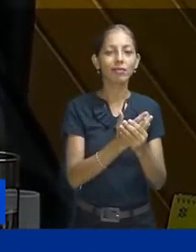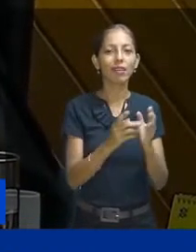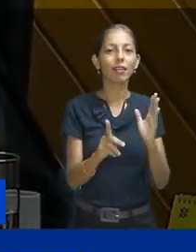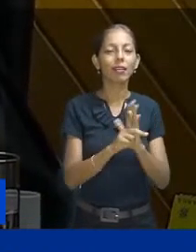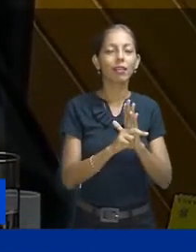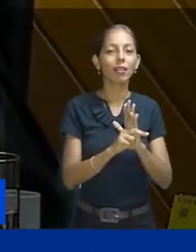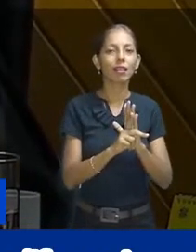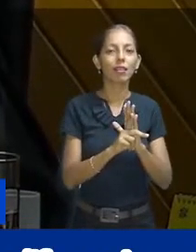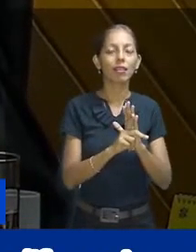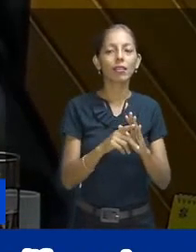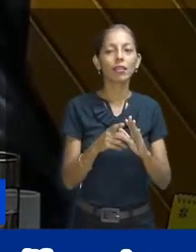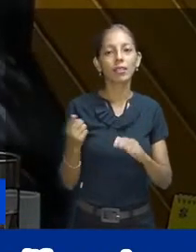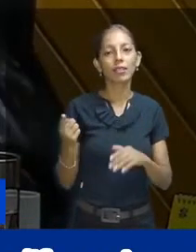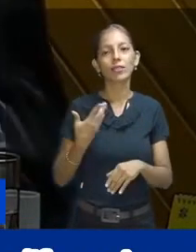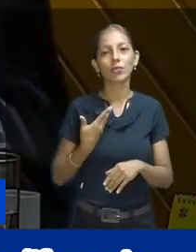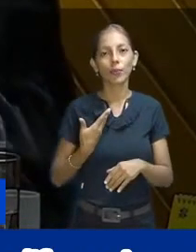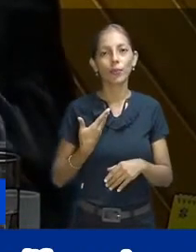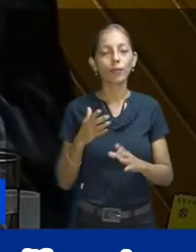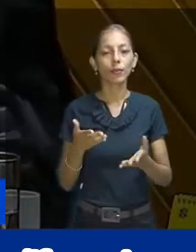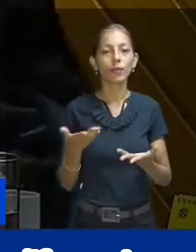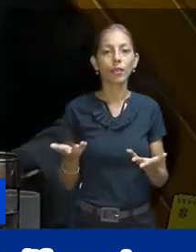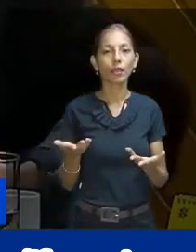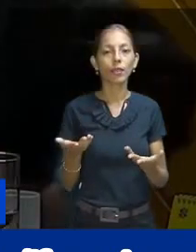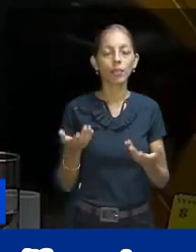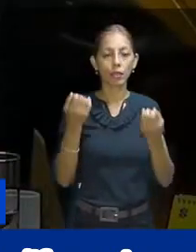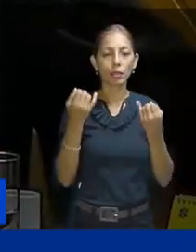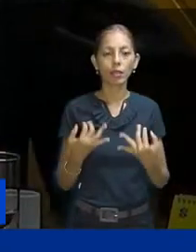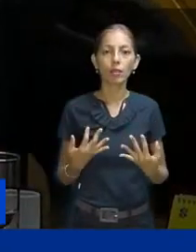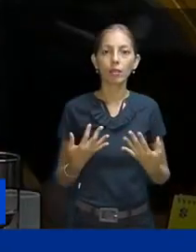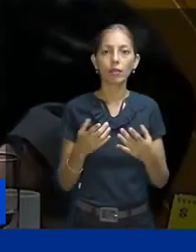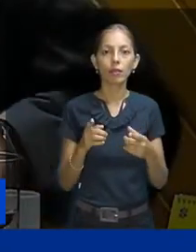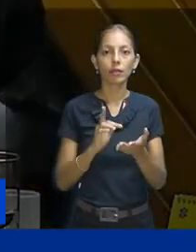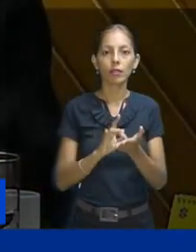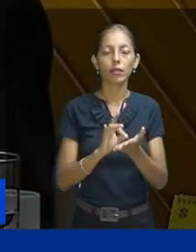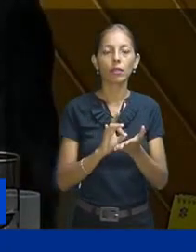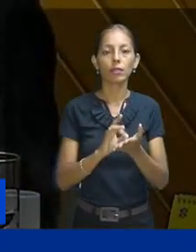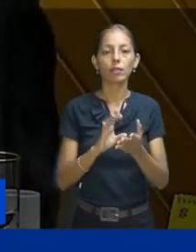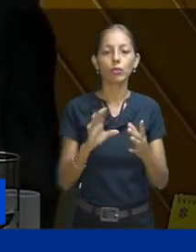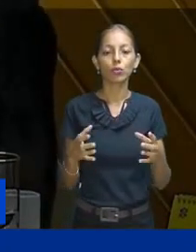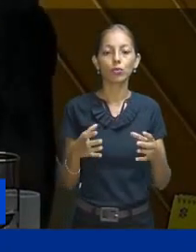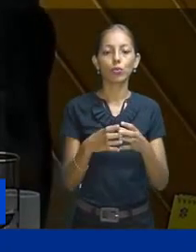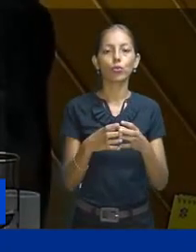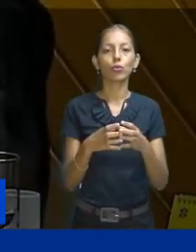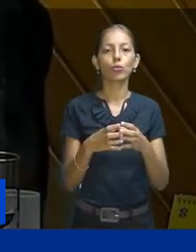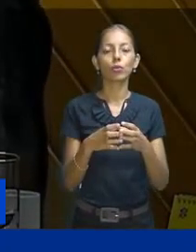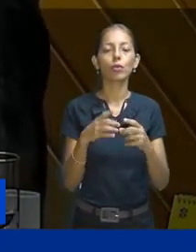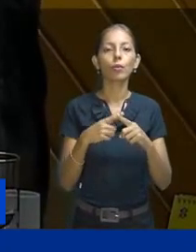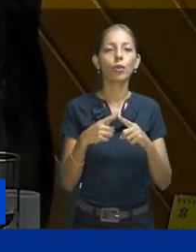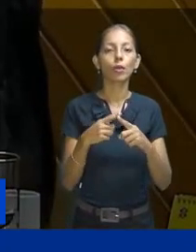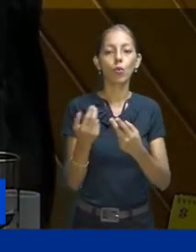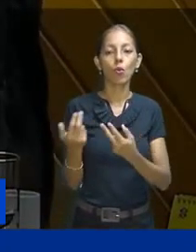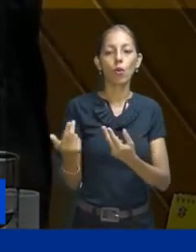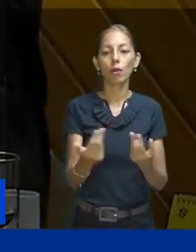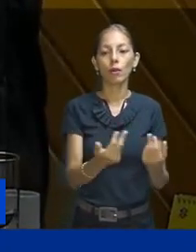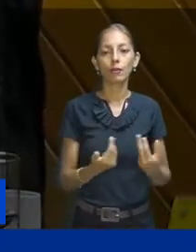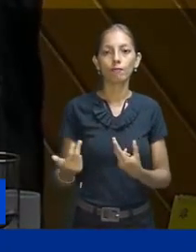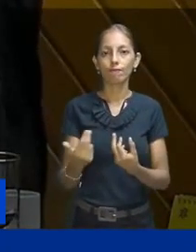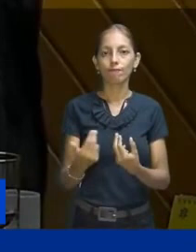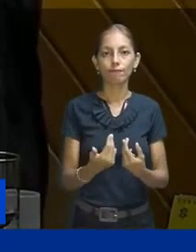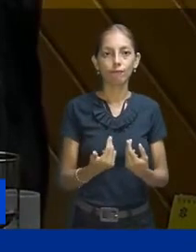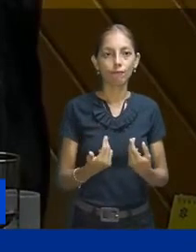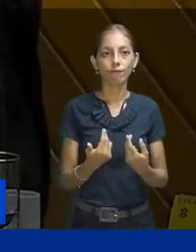bloco, porque, de fato, a causa de pedir é muito semelhante entre elas e diferencia apenas